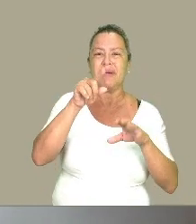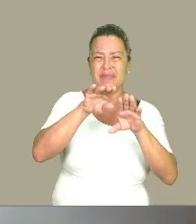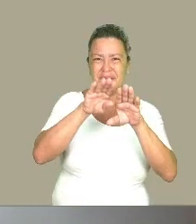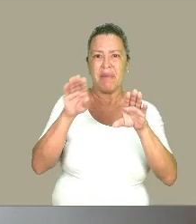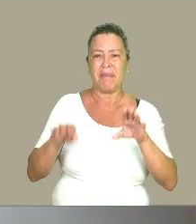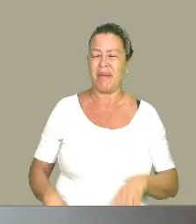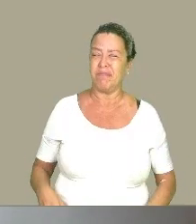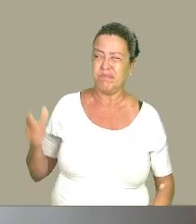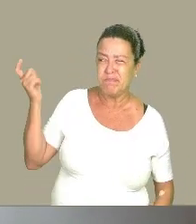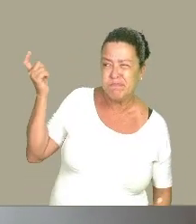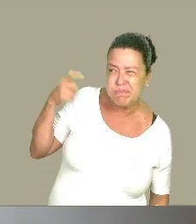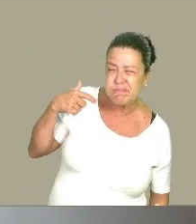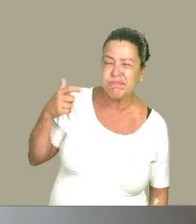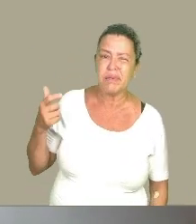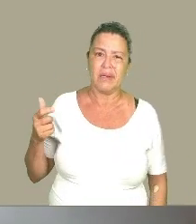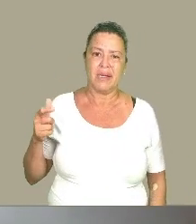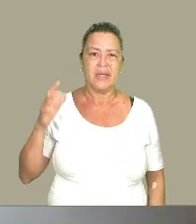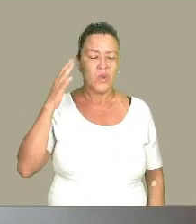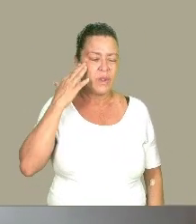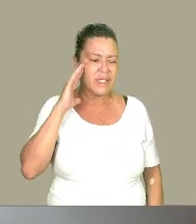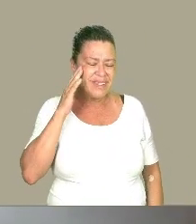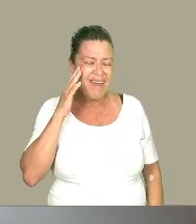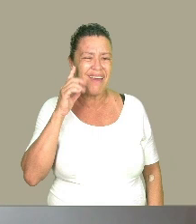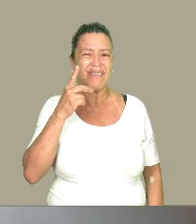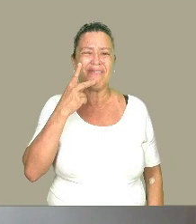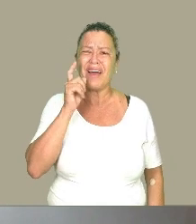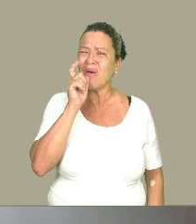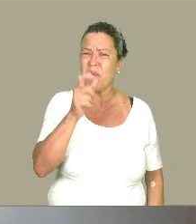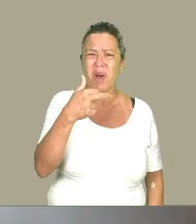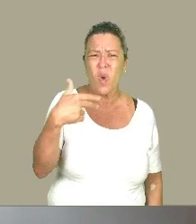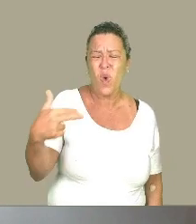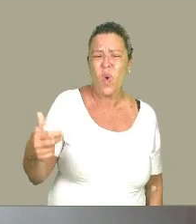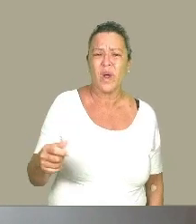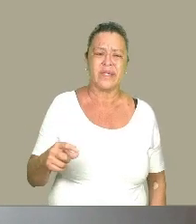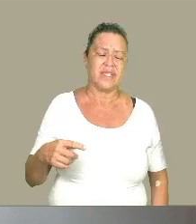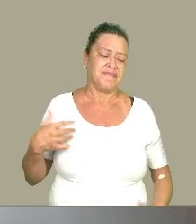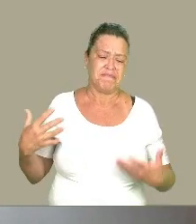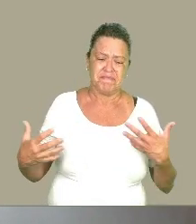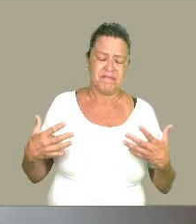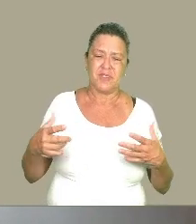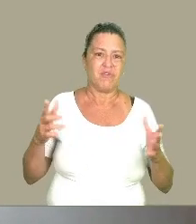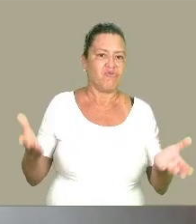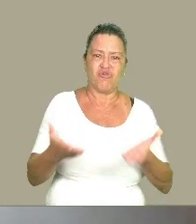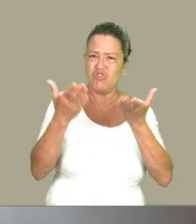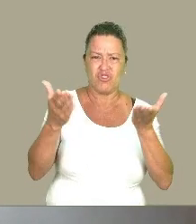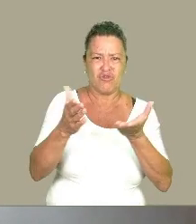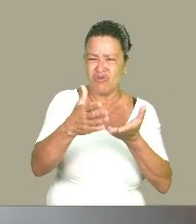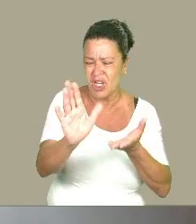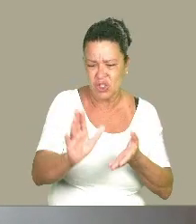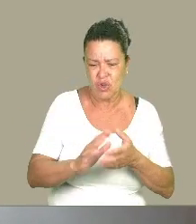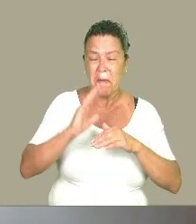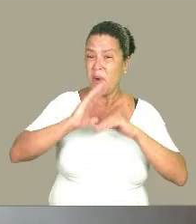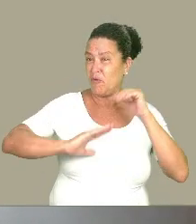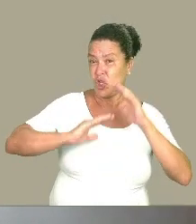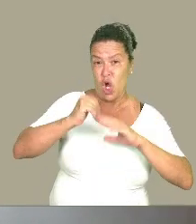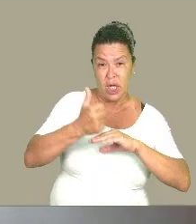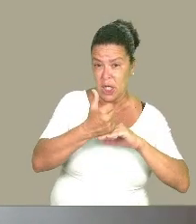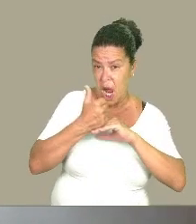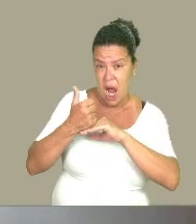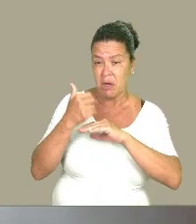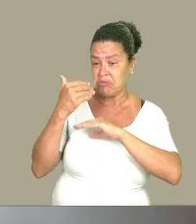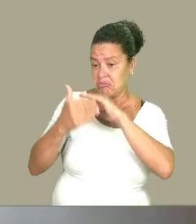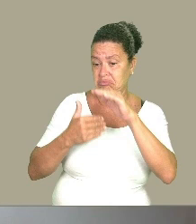baixo, né? Mesmo que ele não te entenda, mesmo que ele não te estimule ao crescimento profissional, ao